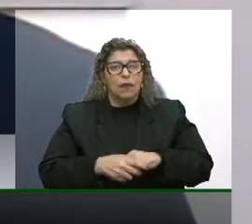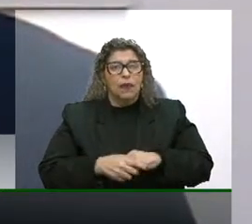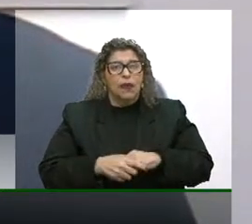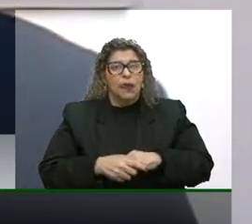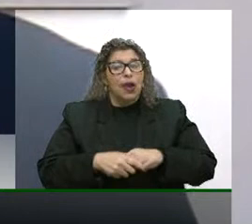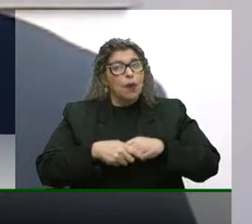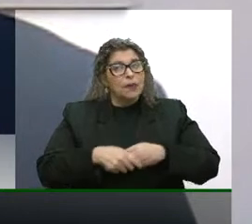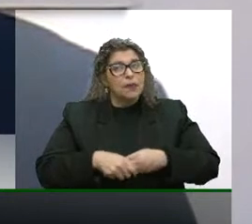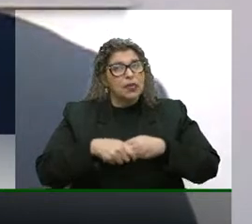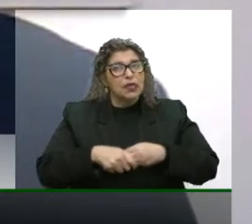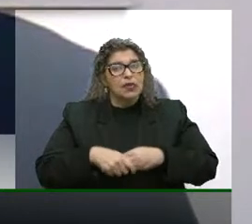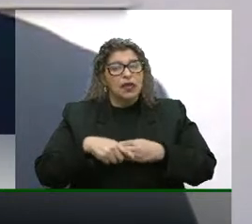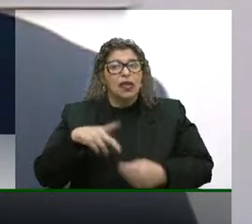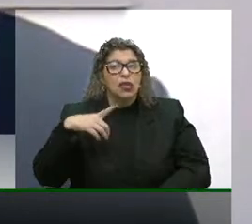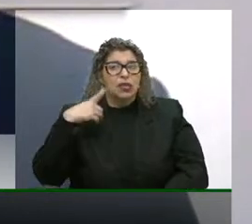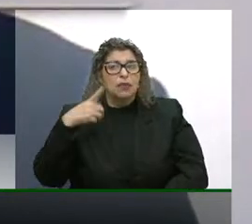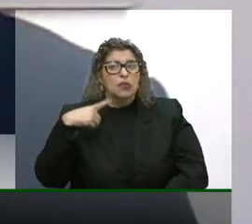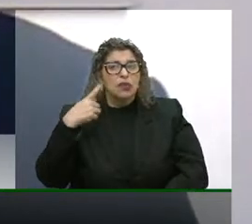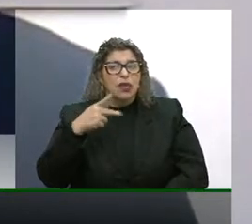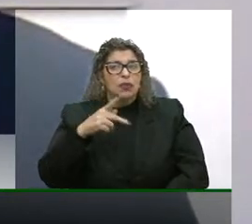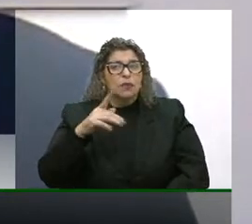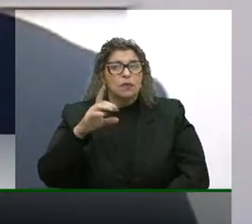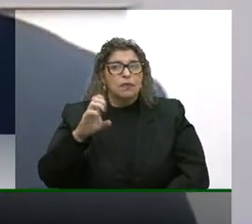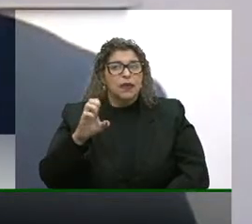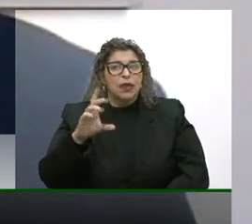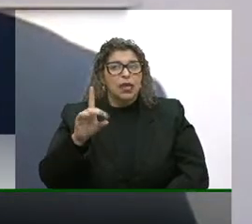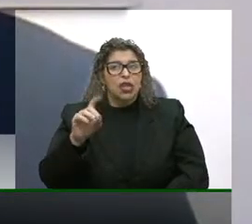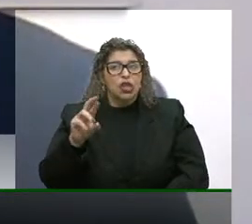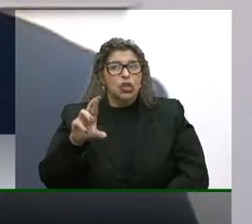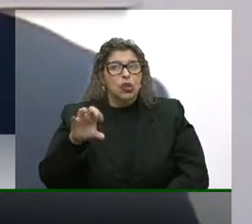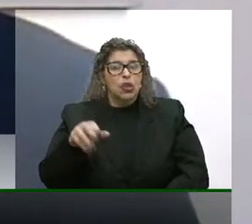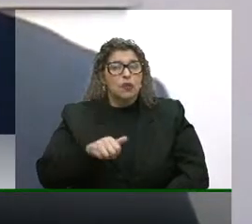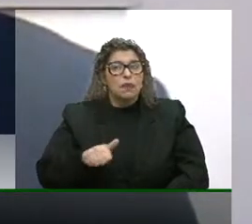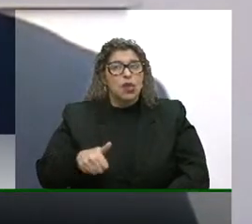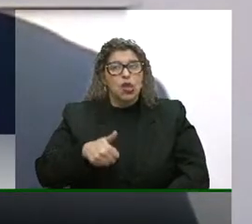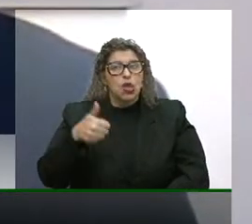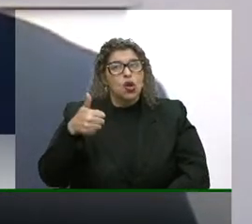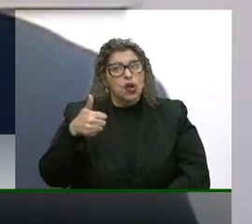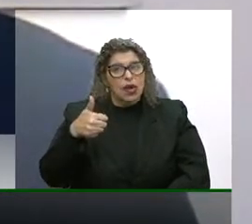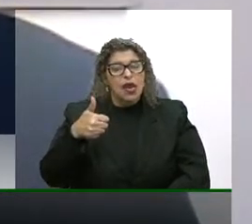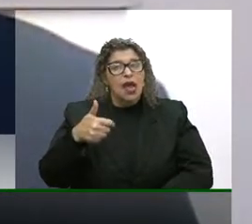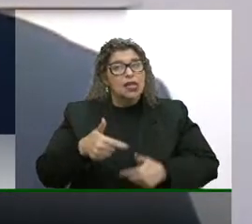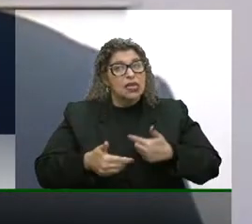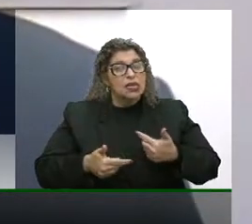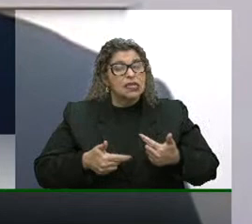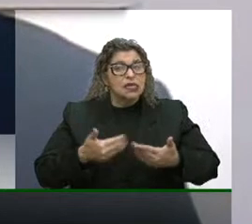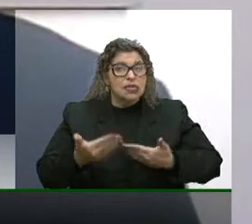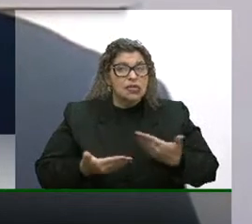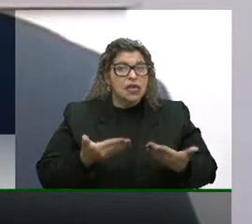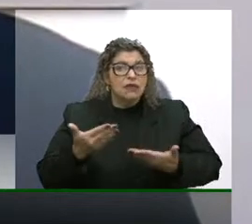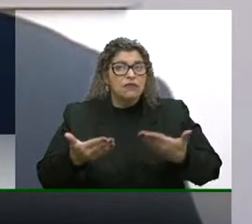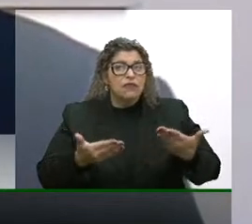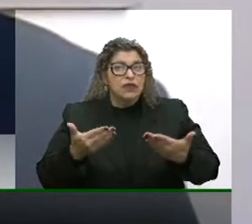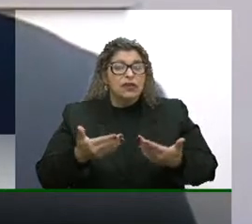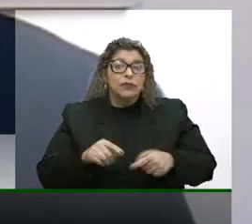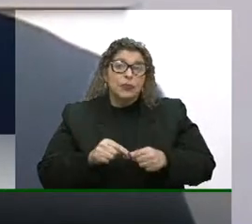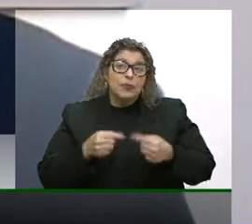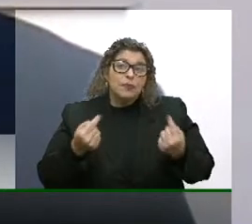deputado Pedro aí pela sua iniciativa de busca de melhorar as condições desse serviço, mas